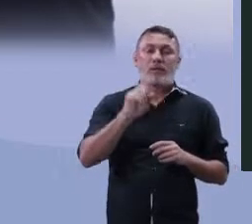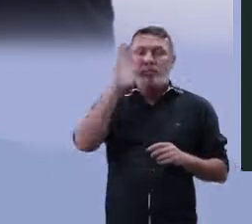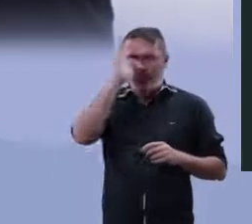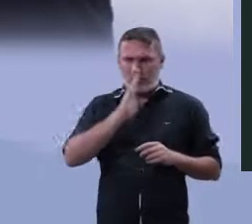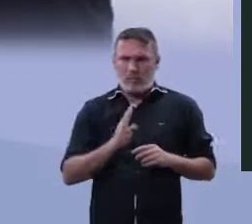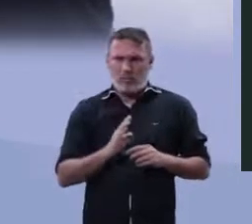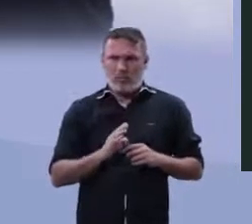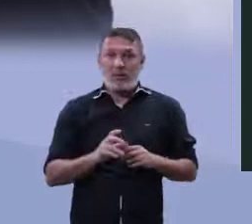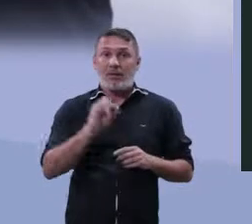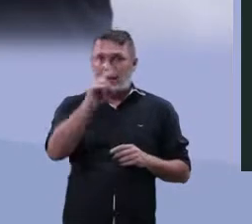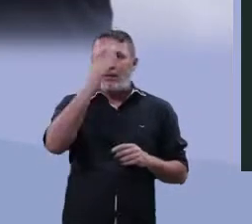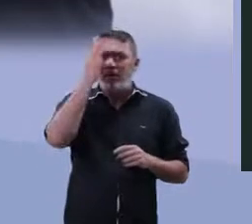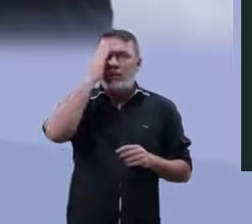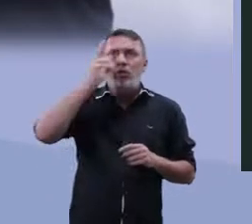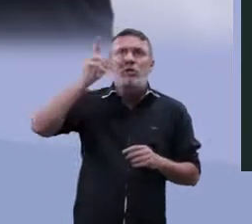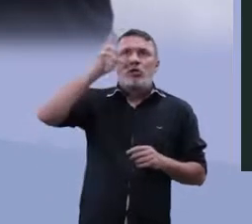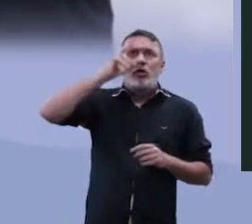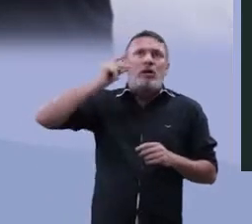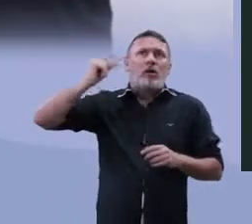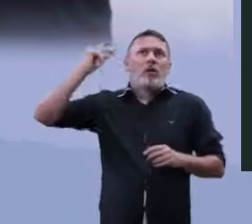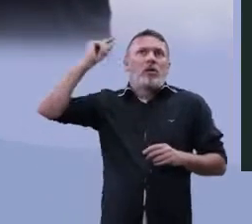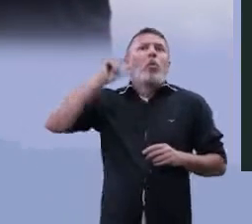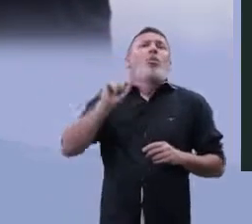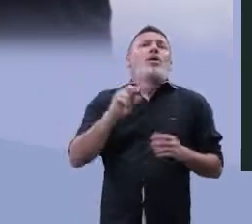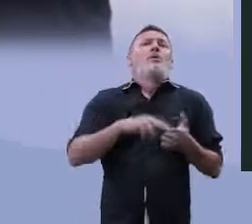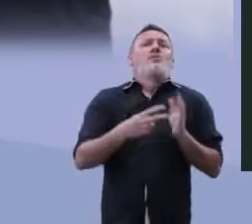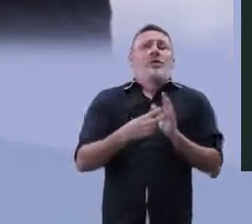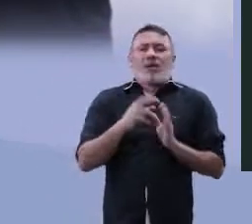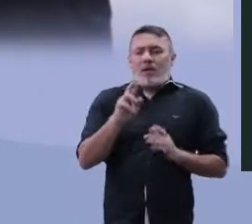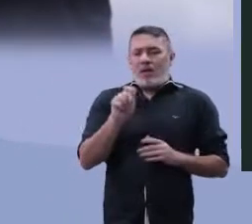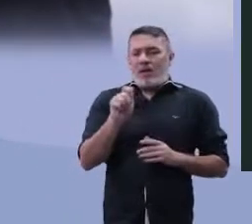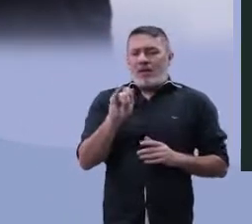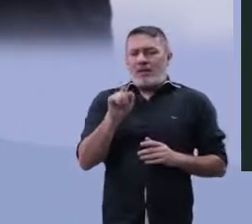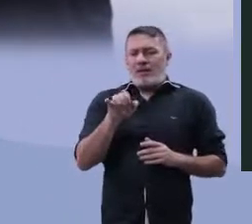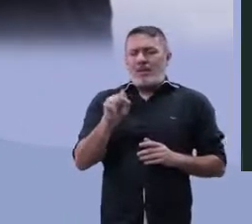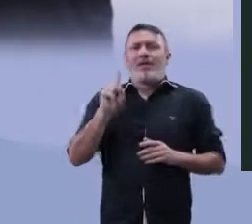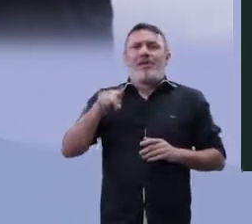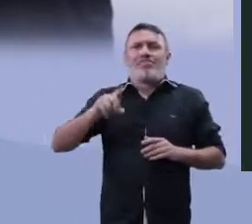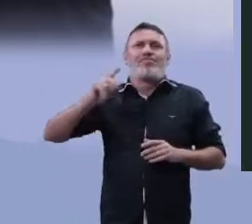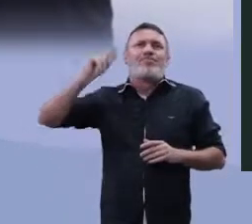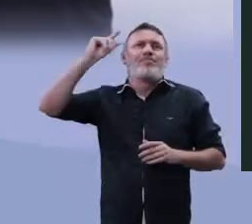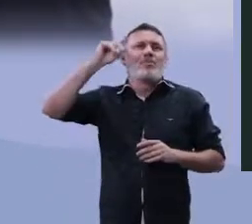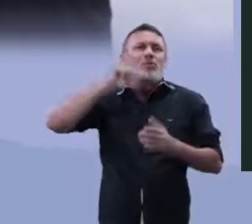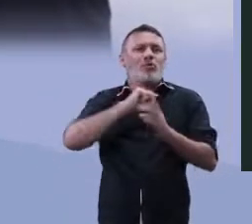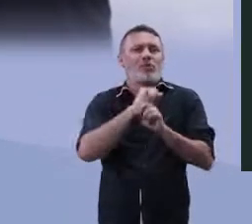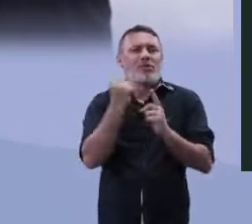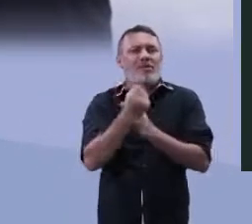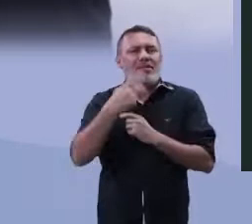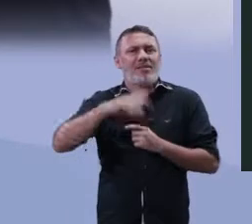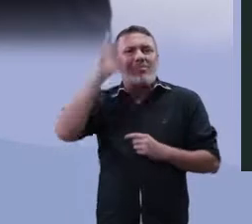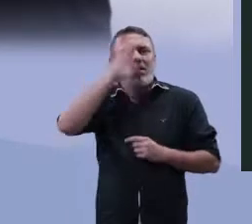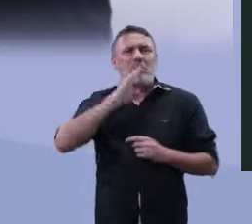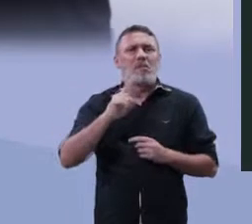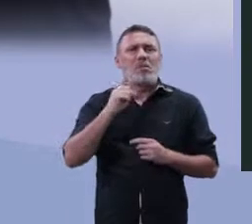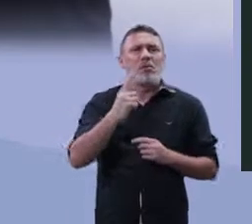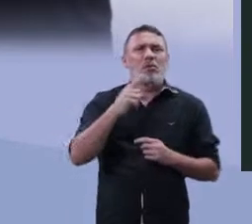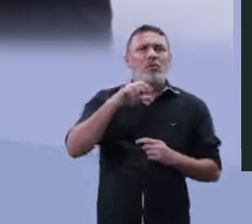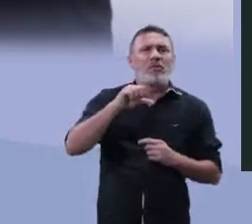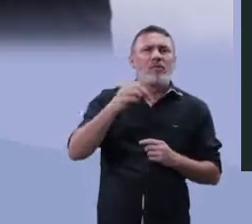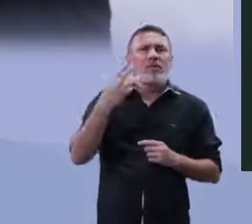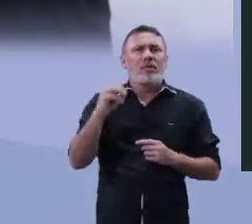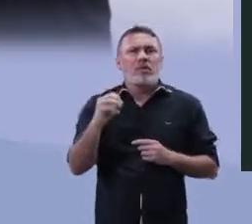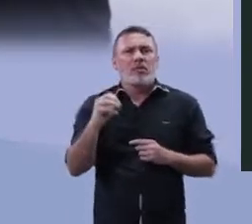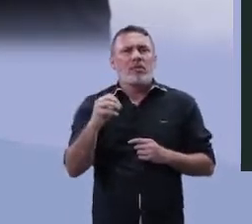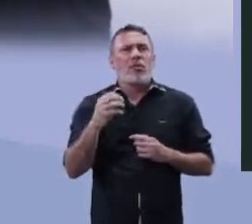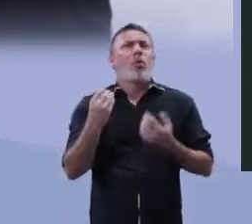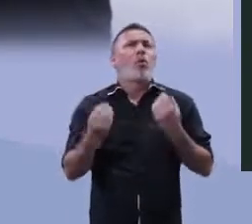obra fundamental. Então, se você está falando de raízes, significa o quê? O que é a sociedade brasileira, né, naquele momento, da década de 30,